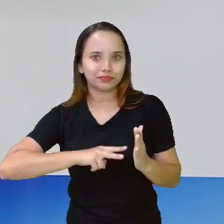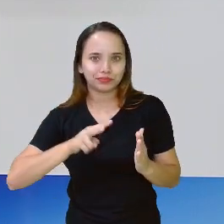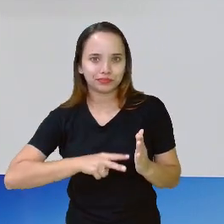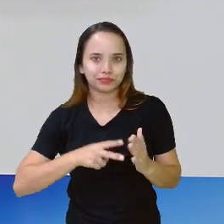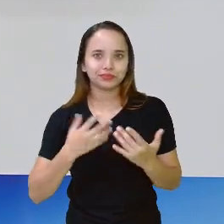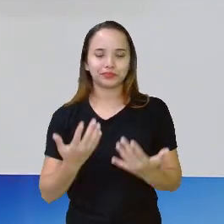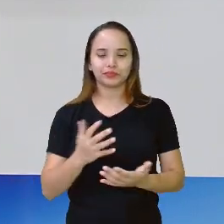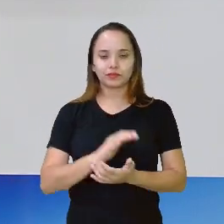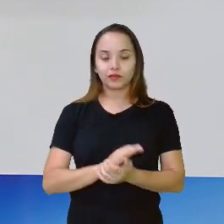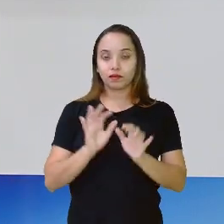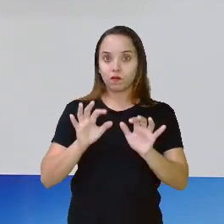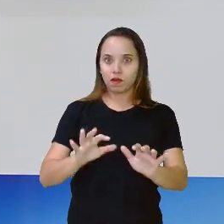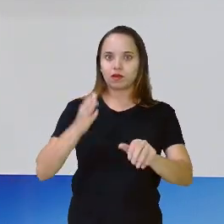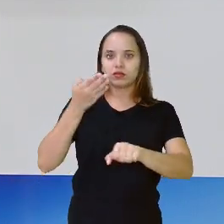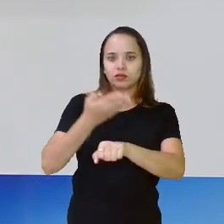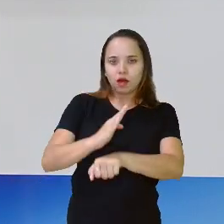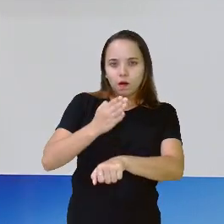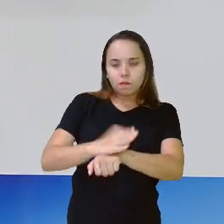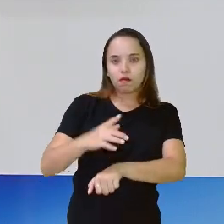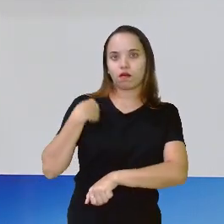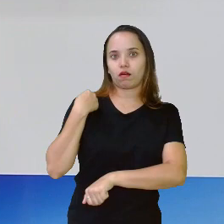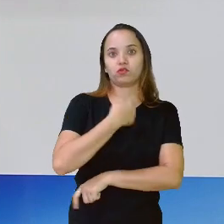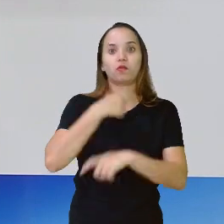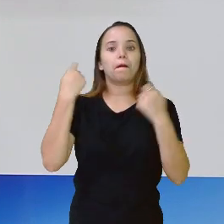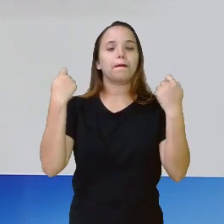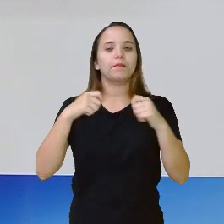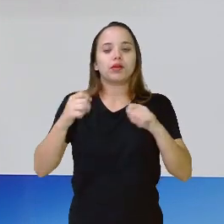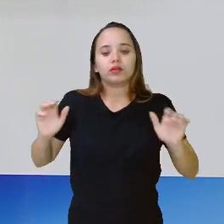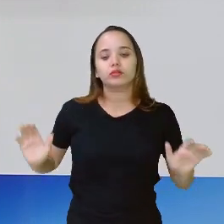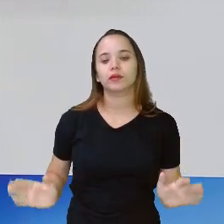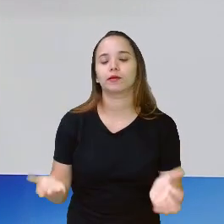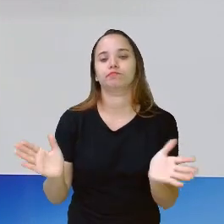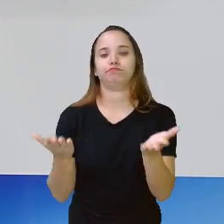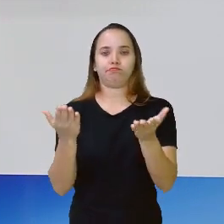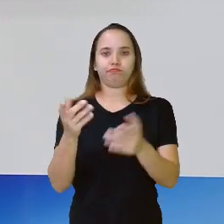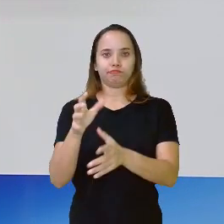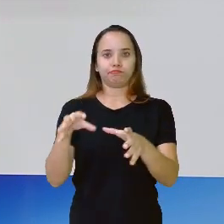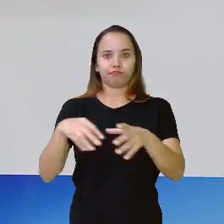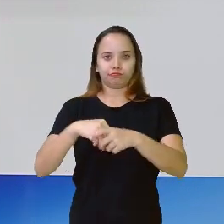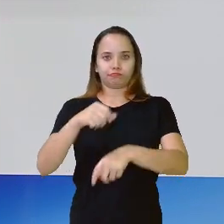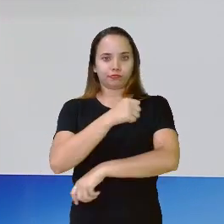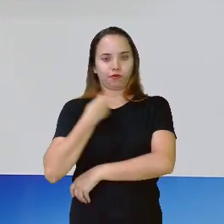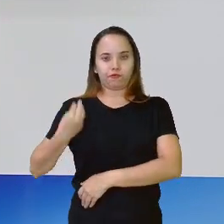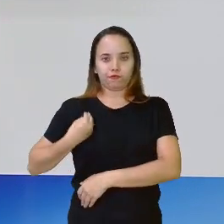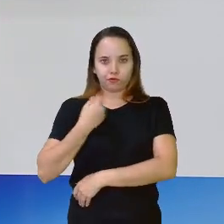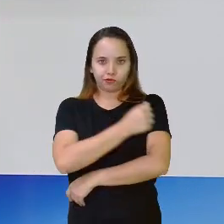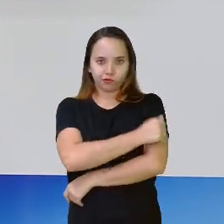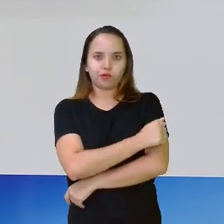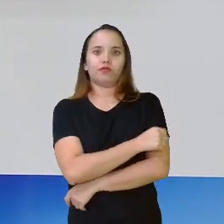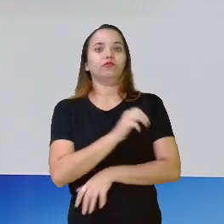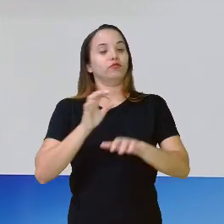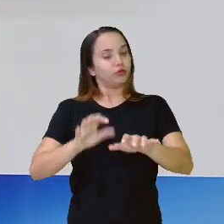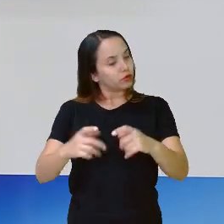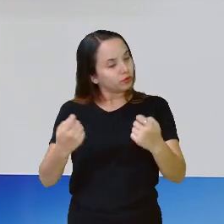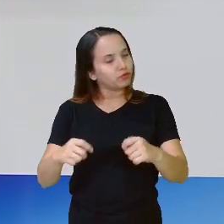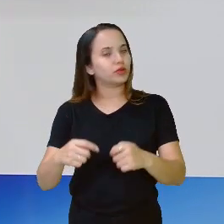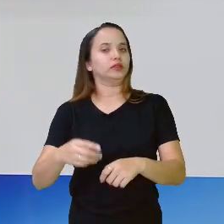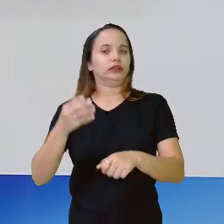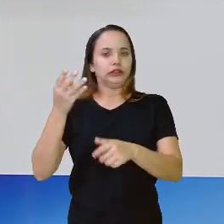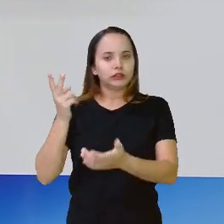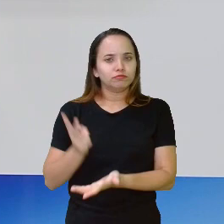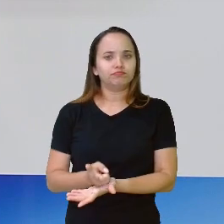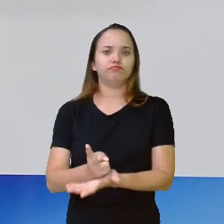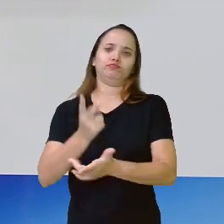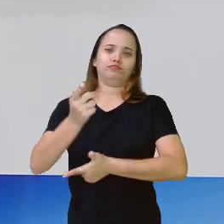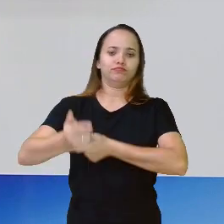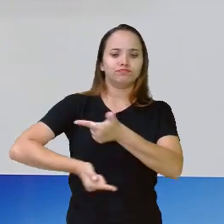prática que precisamos motivar no estudante. Então, isso precisa ser considerado na nossa sala de aula, para que